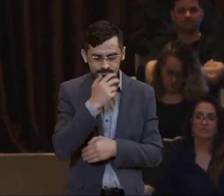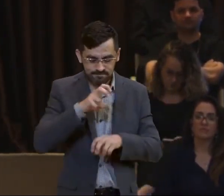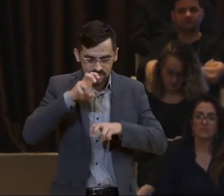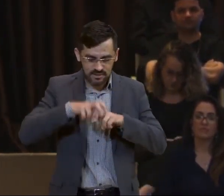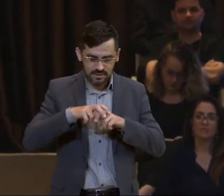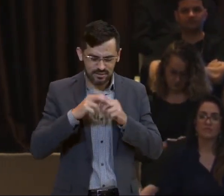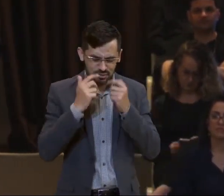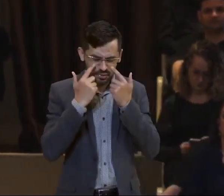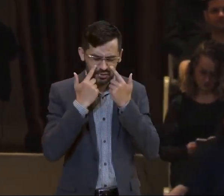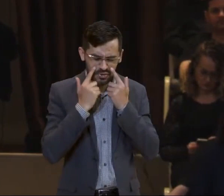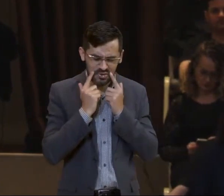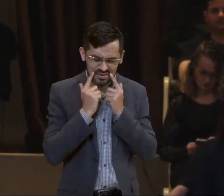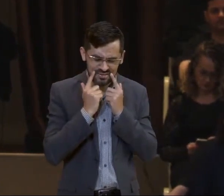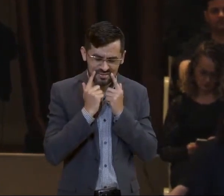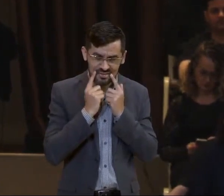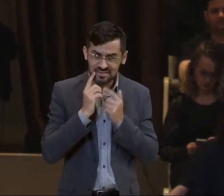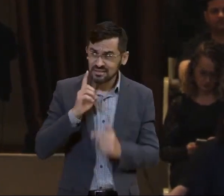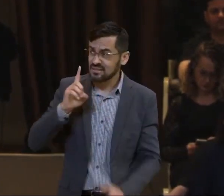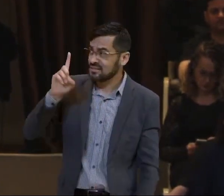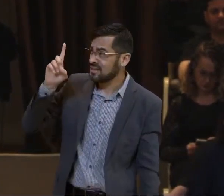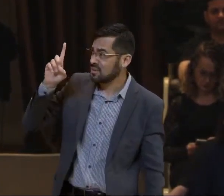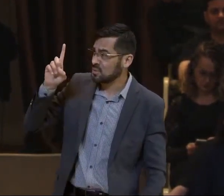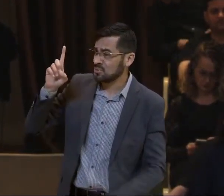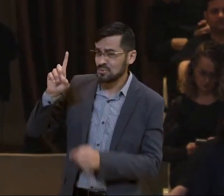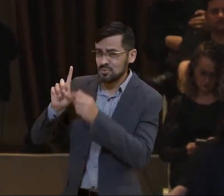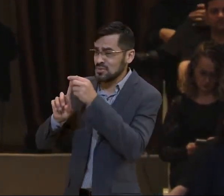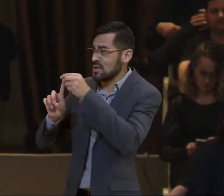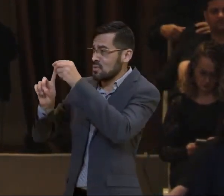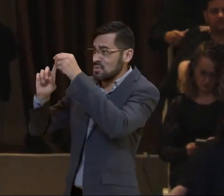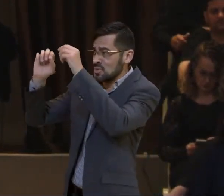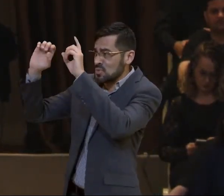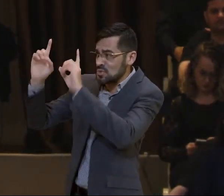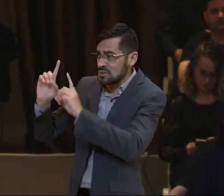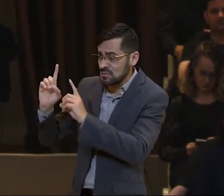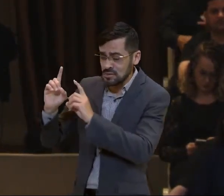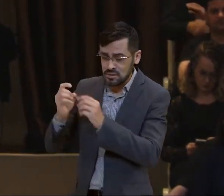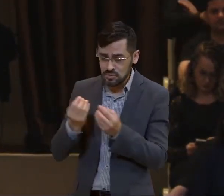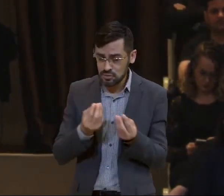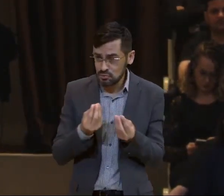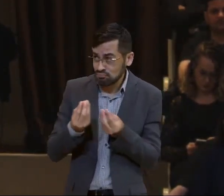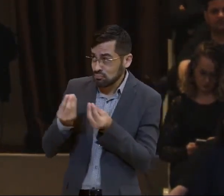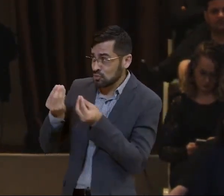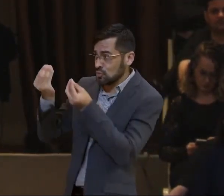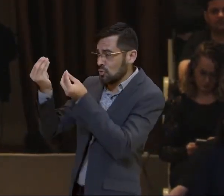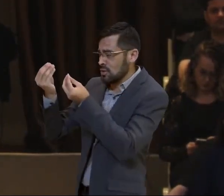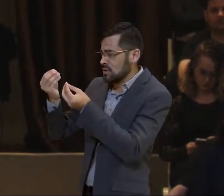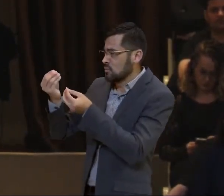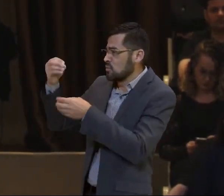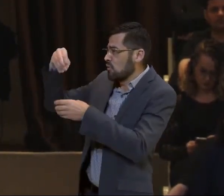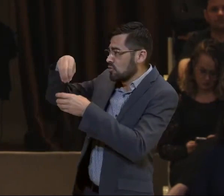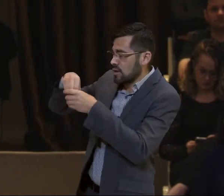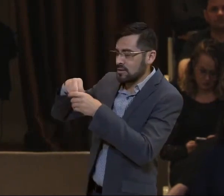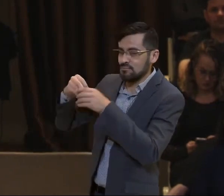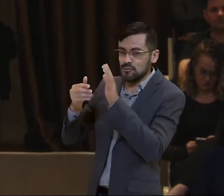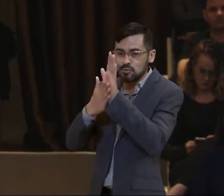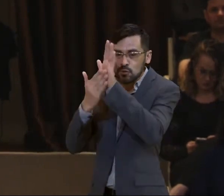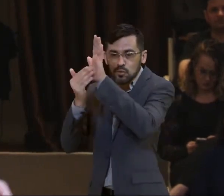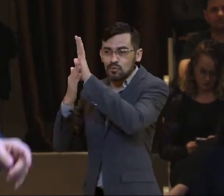disse para Deus: Senhor, Tu és digno, e eu Te ofereço isso em louvor e adoração.